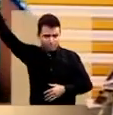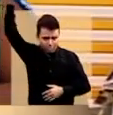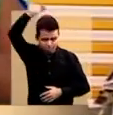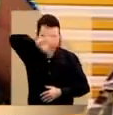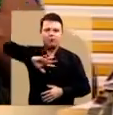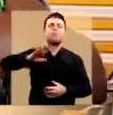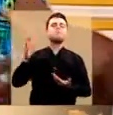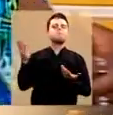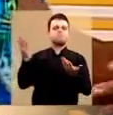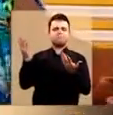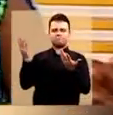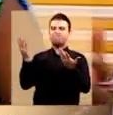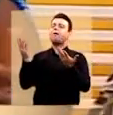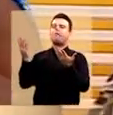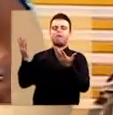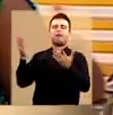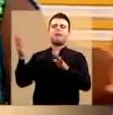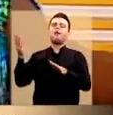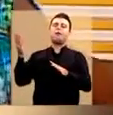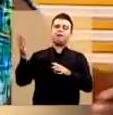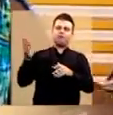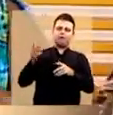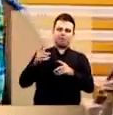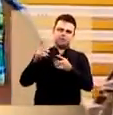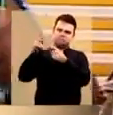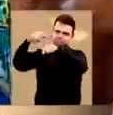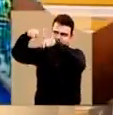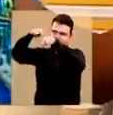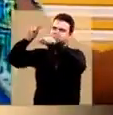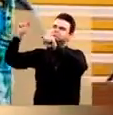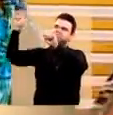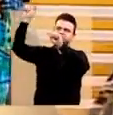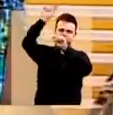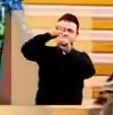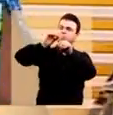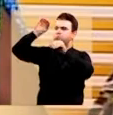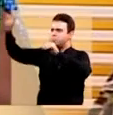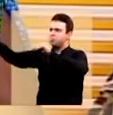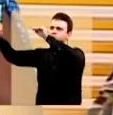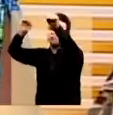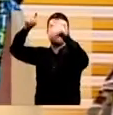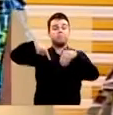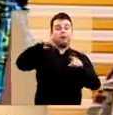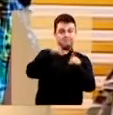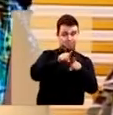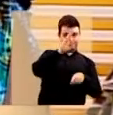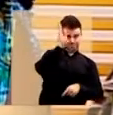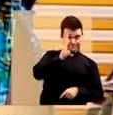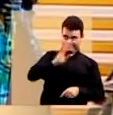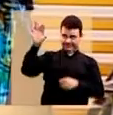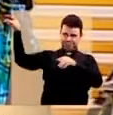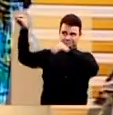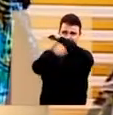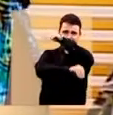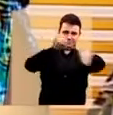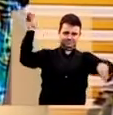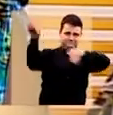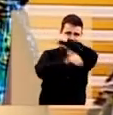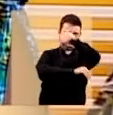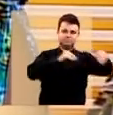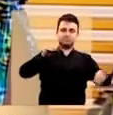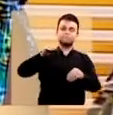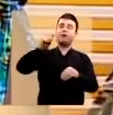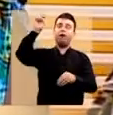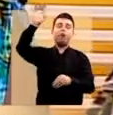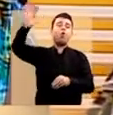diáspora, que andou ali pelo continente, mas que foi para a Europa, que vieram para cá, antes mesmo das